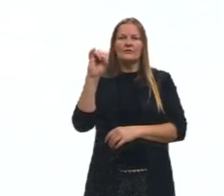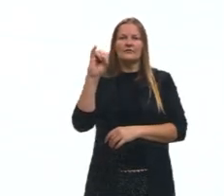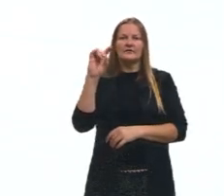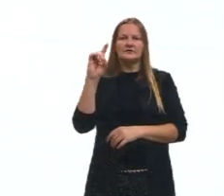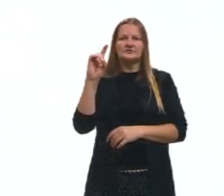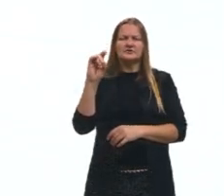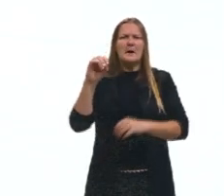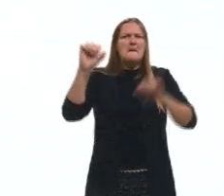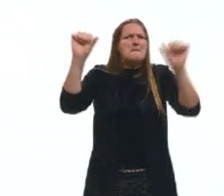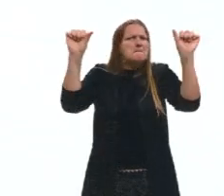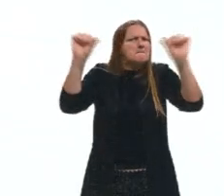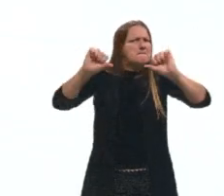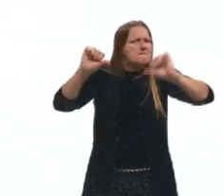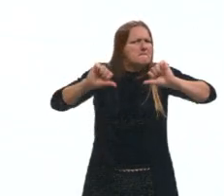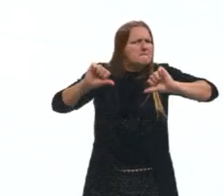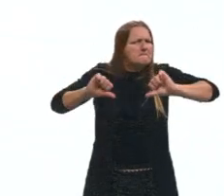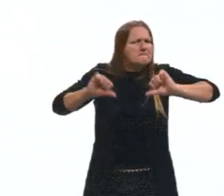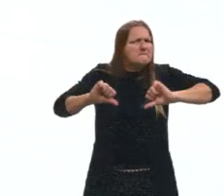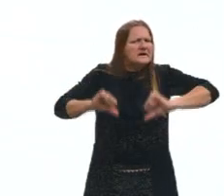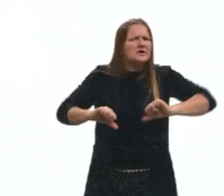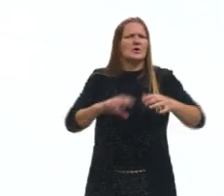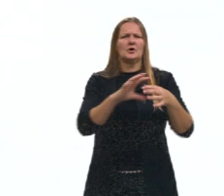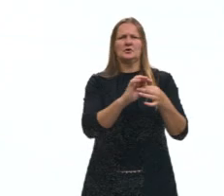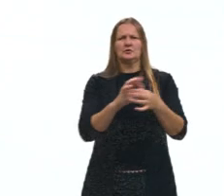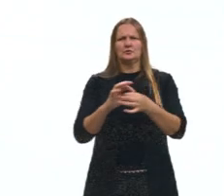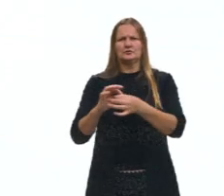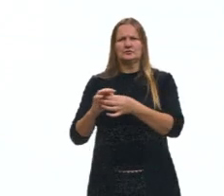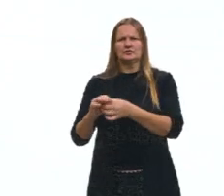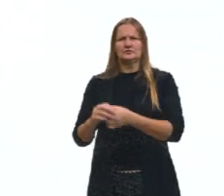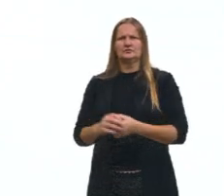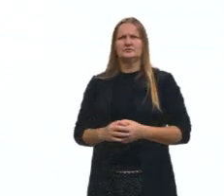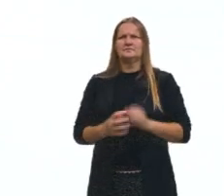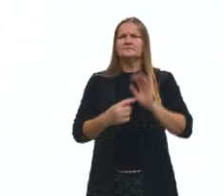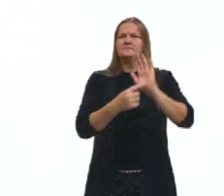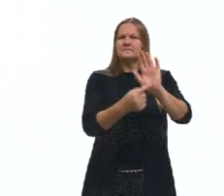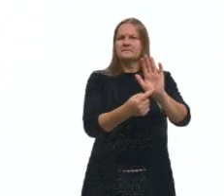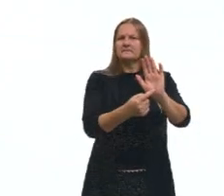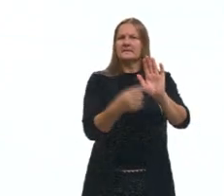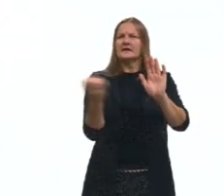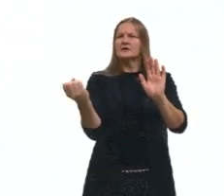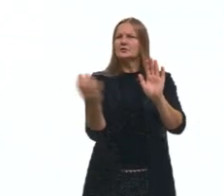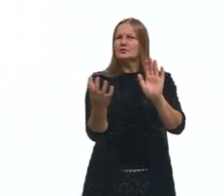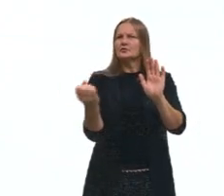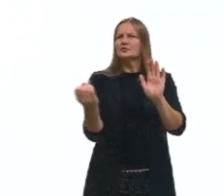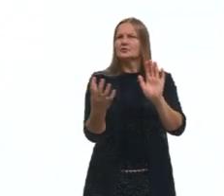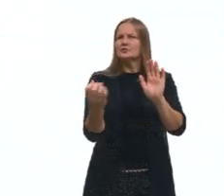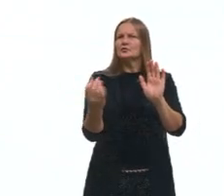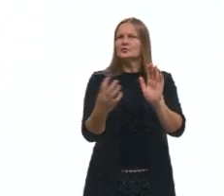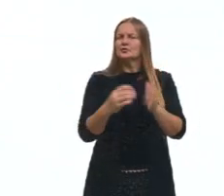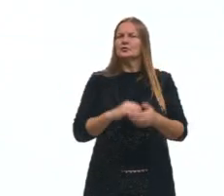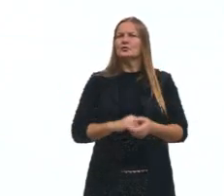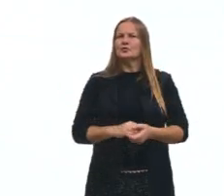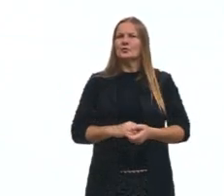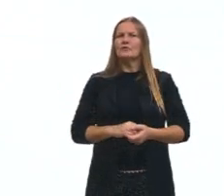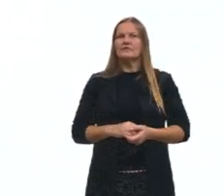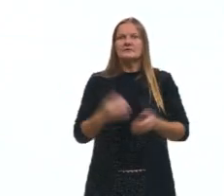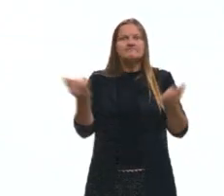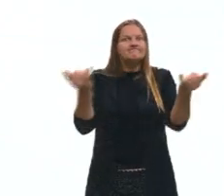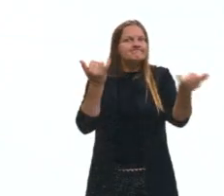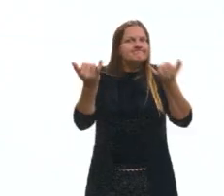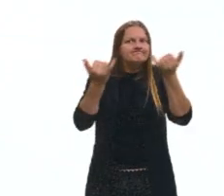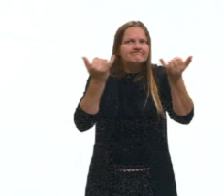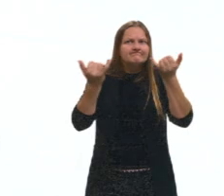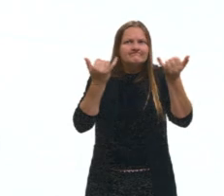e piorou ainda mais a situação ó esse novo essa nova essa nova